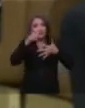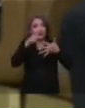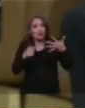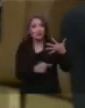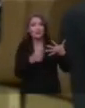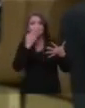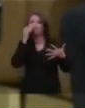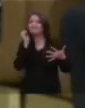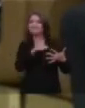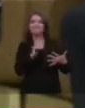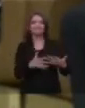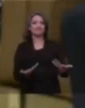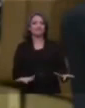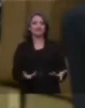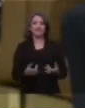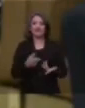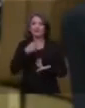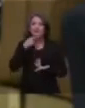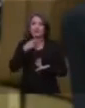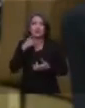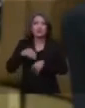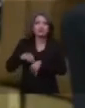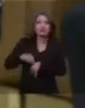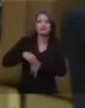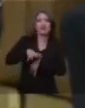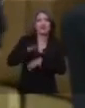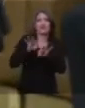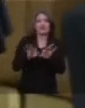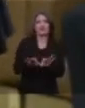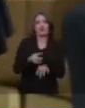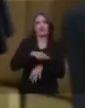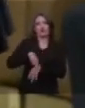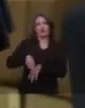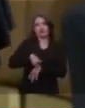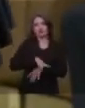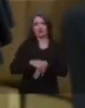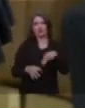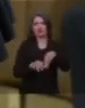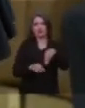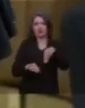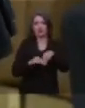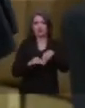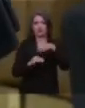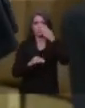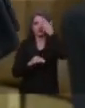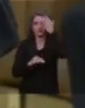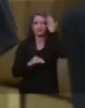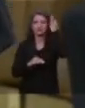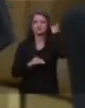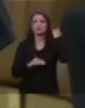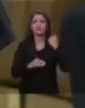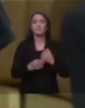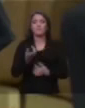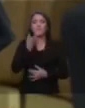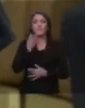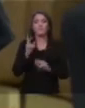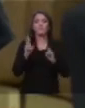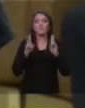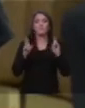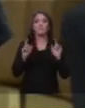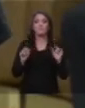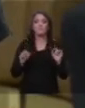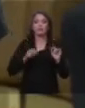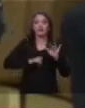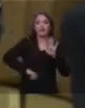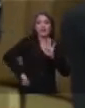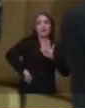muito pouco consegue trazer a vossas excelências. Eu queria dizer a respeito dos